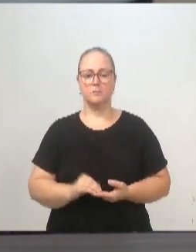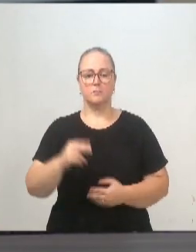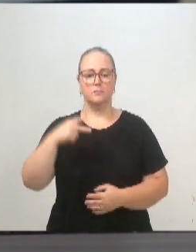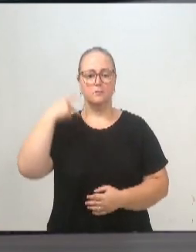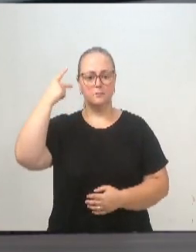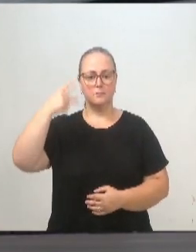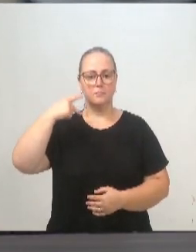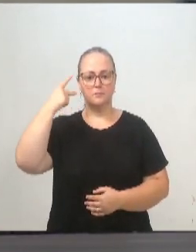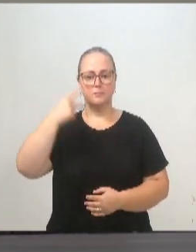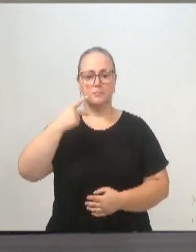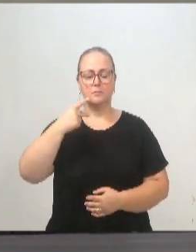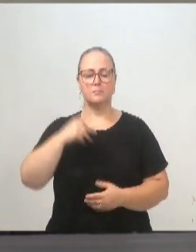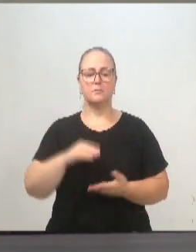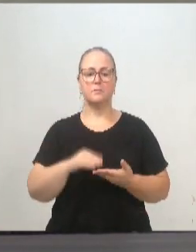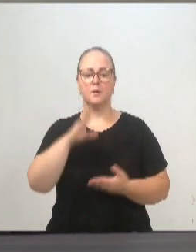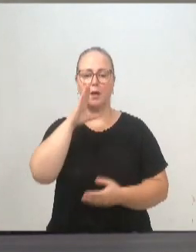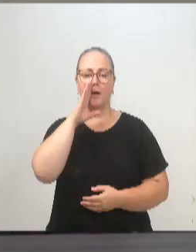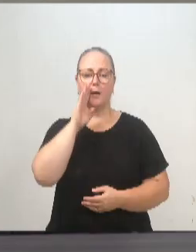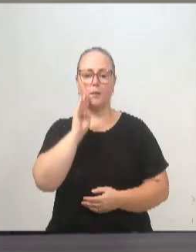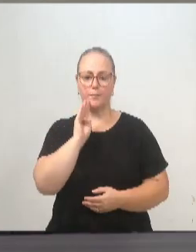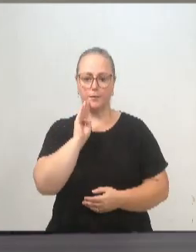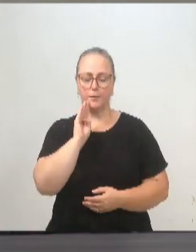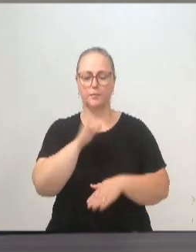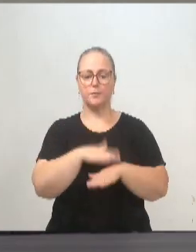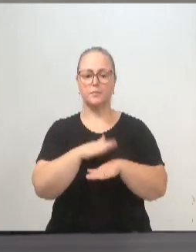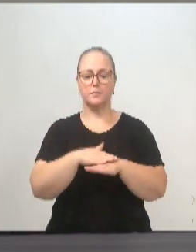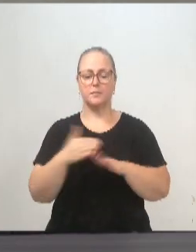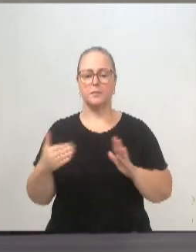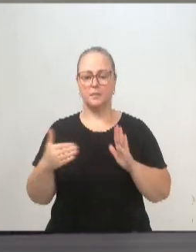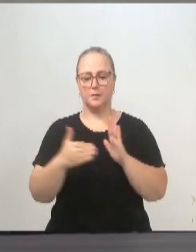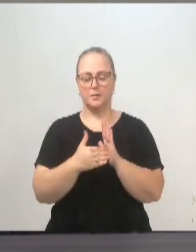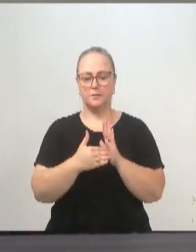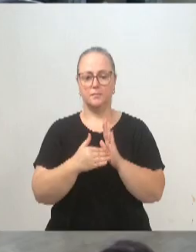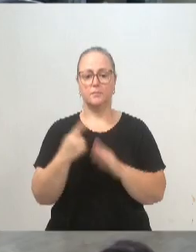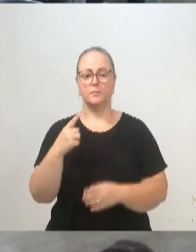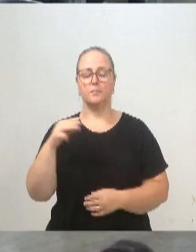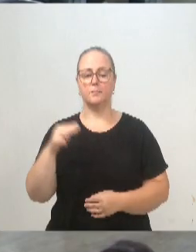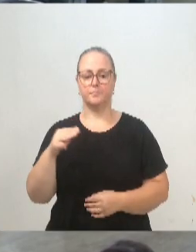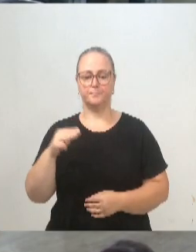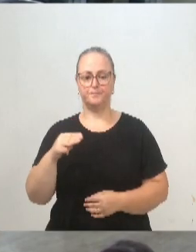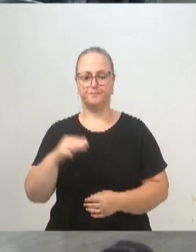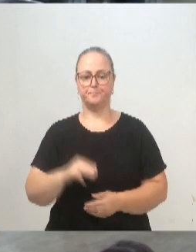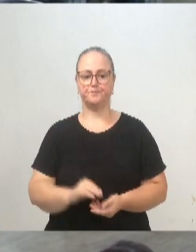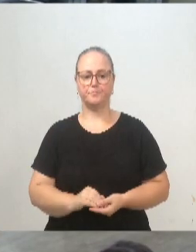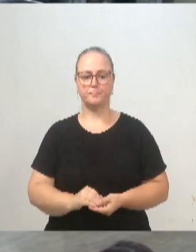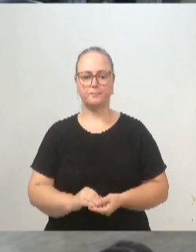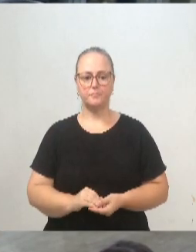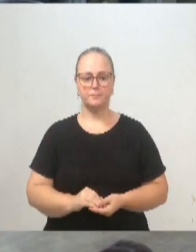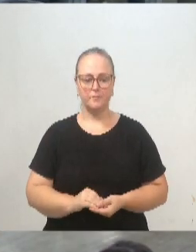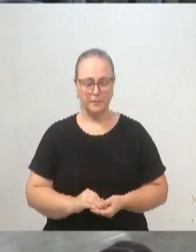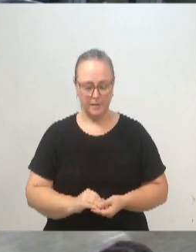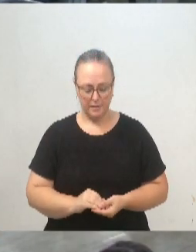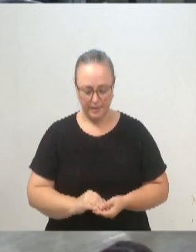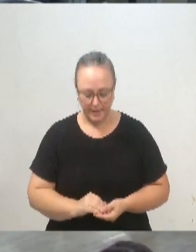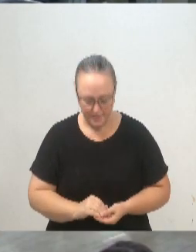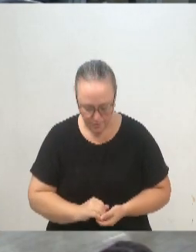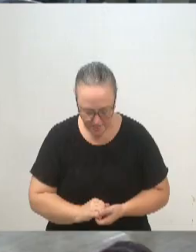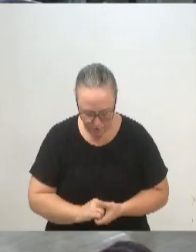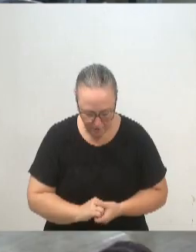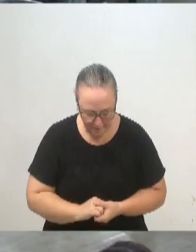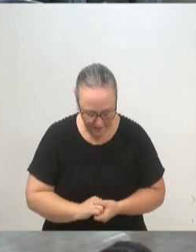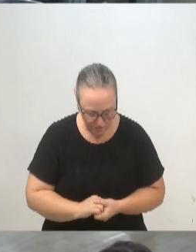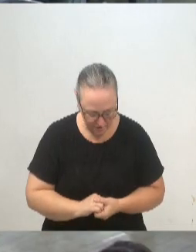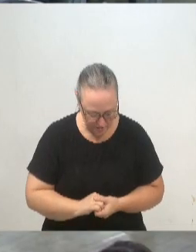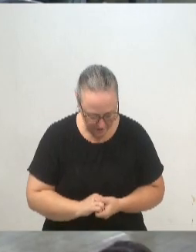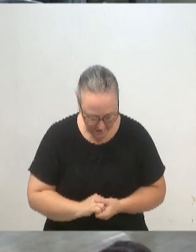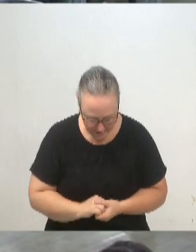o vereador Bruno Win. Lembramos com o tempo de 1 minuto. Se o secretário quiser ficar na tribuna para